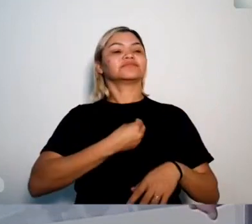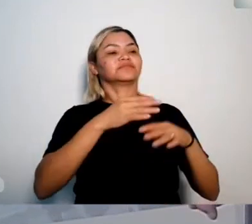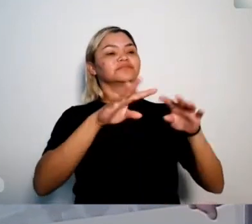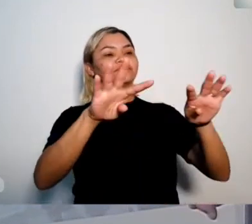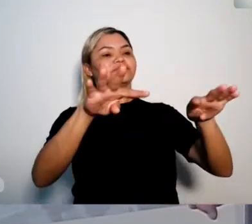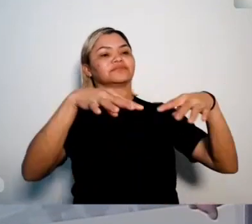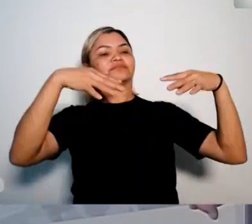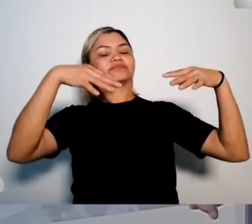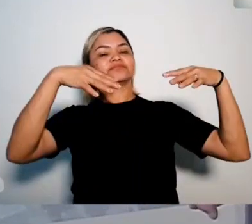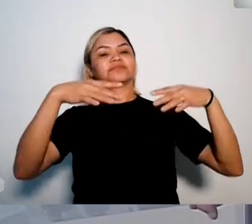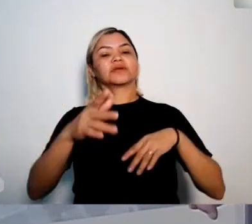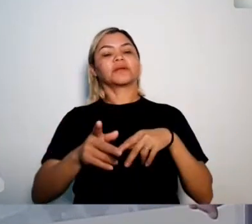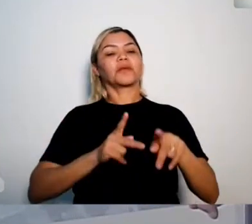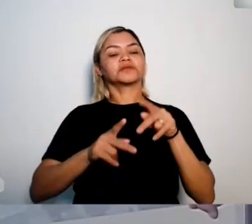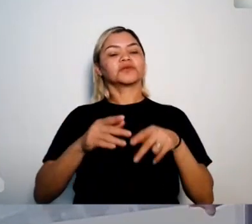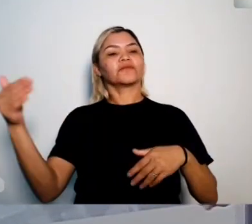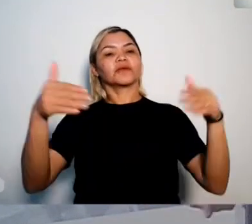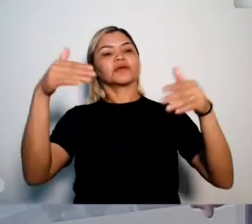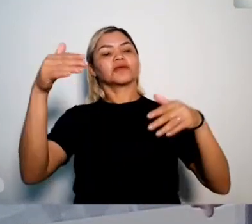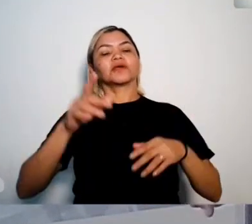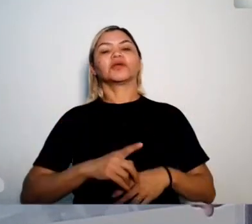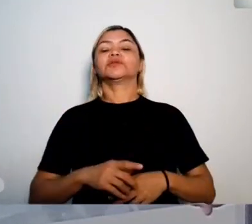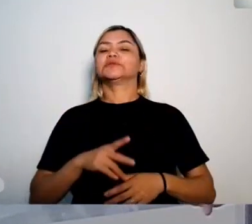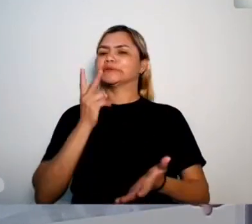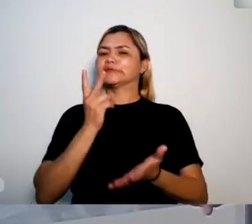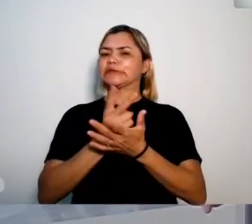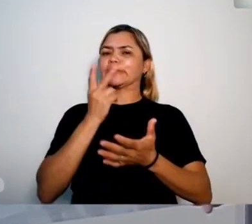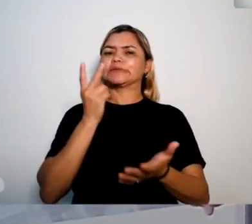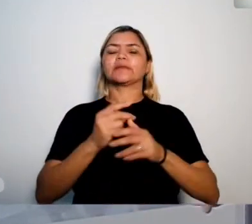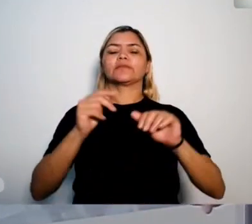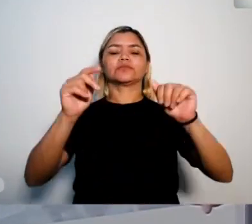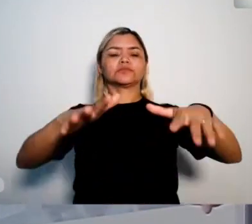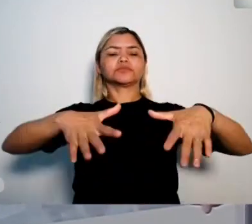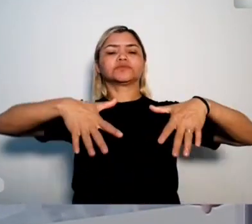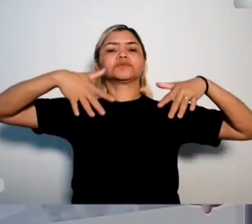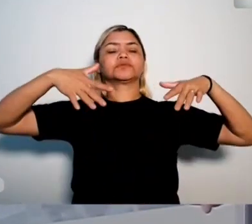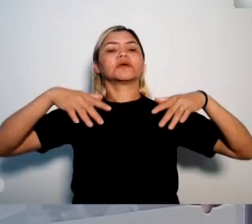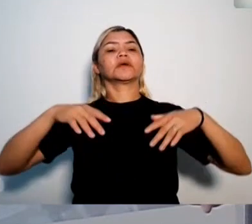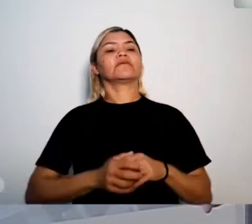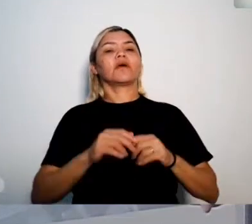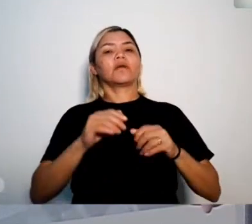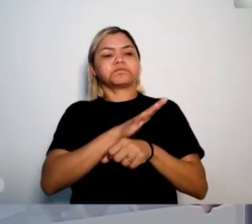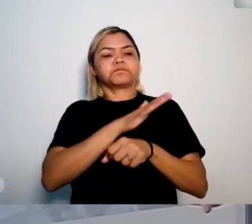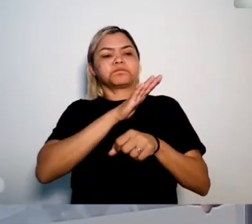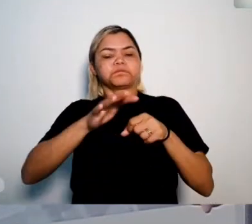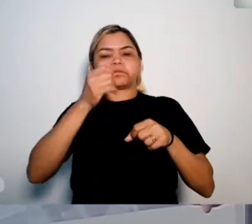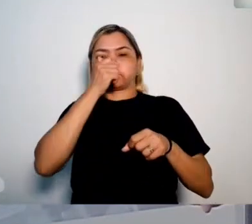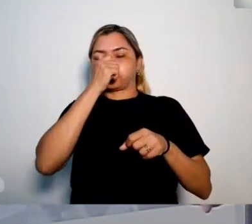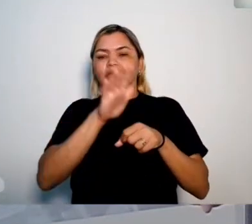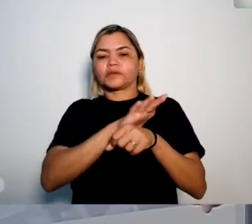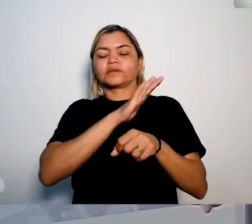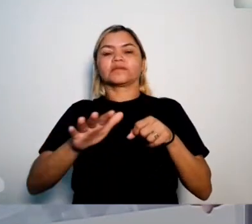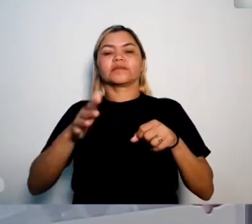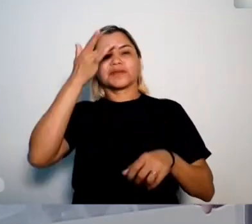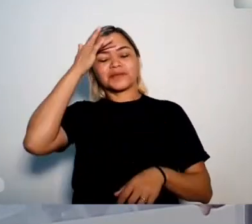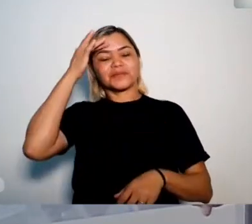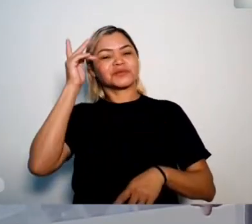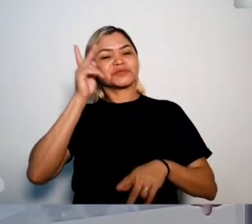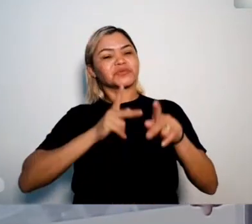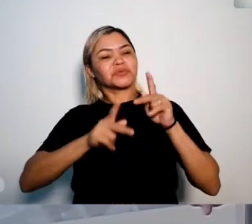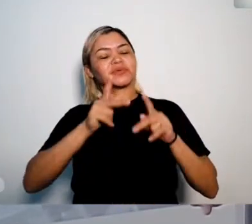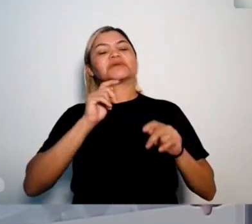Gostaria que todas as sessões fossem uma galeria repleta, recheada de pessoas que realmente fazem a